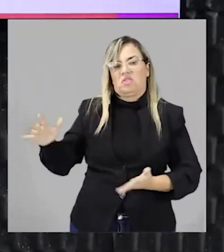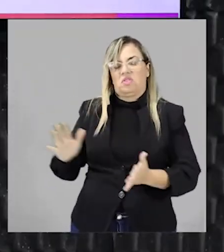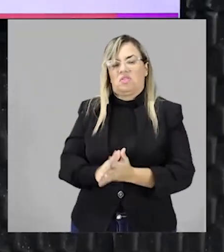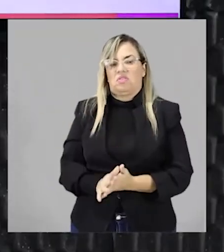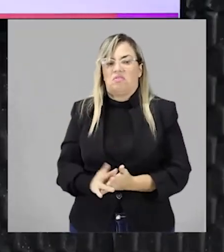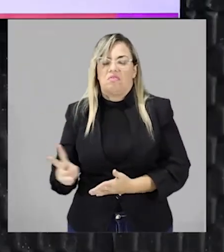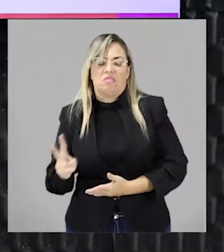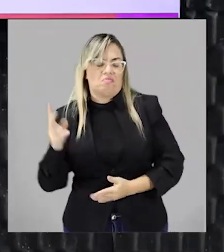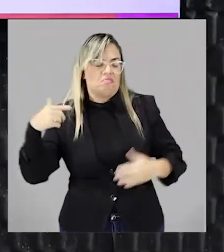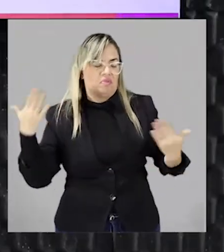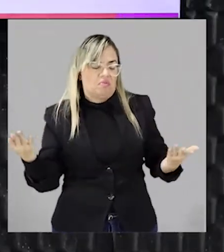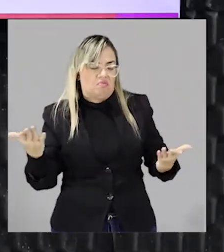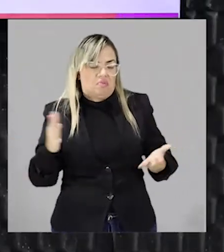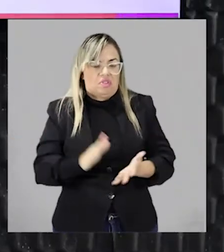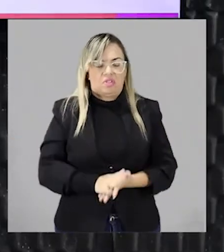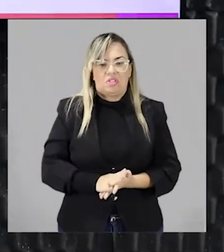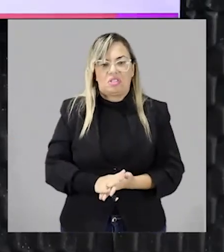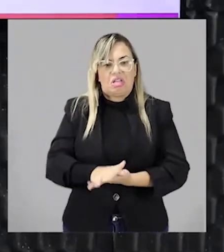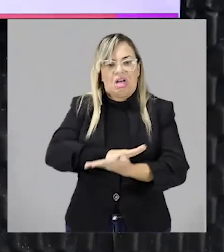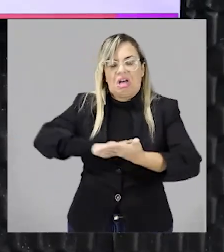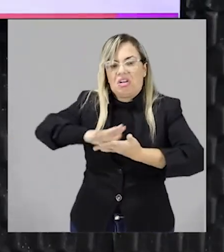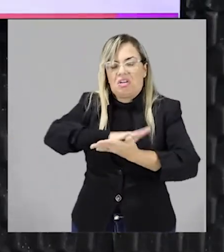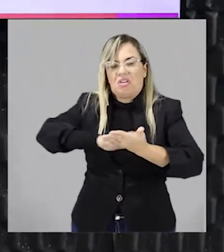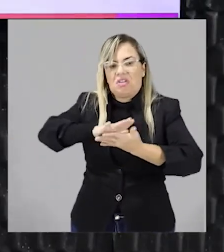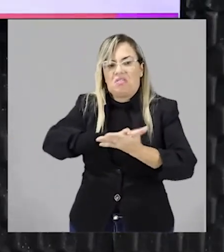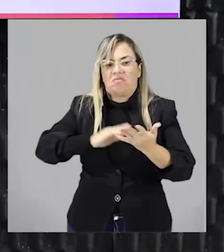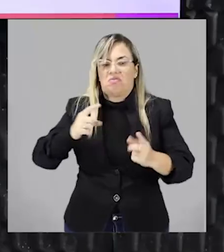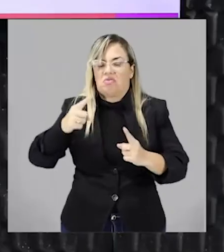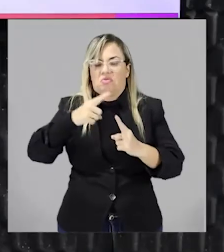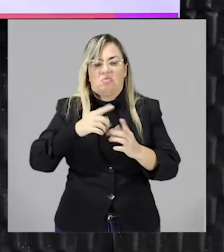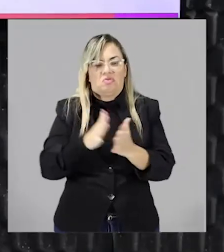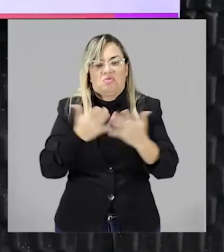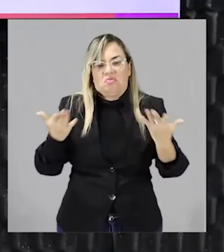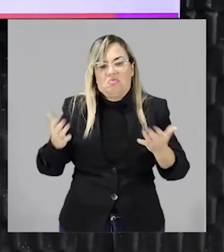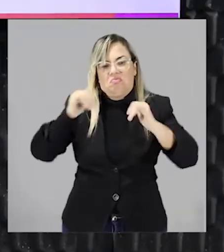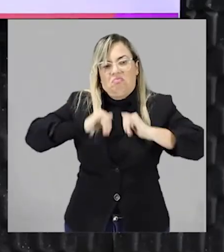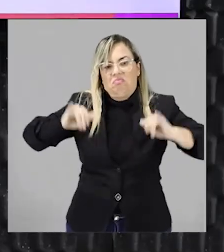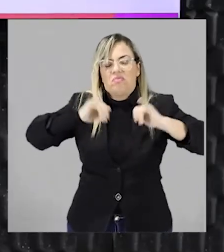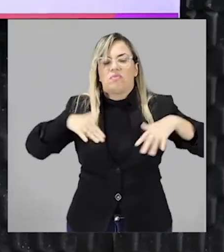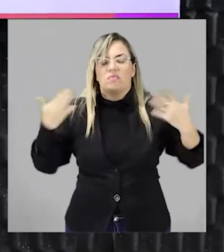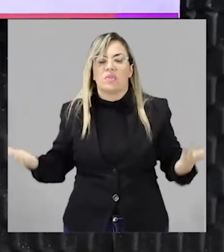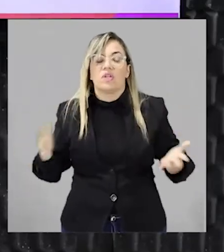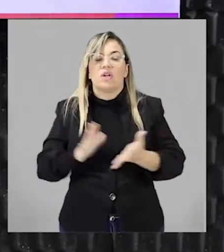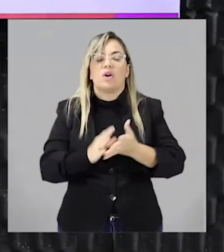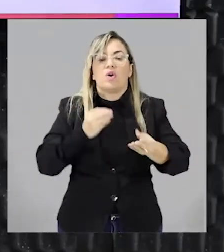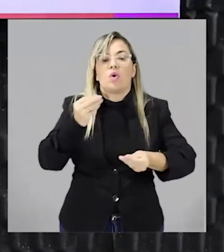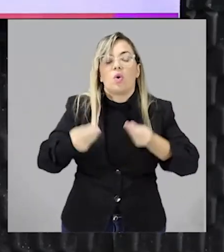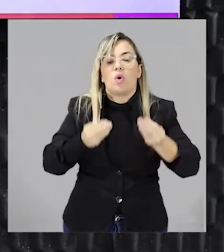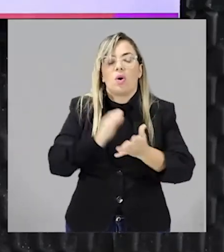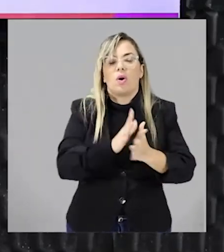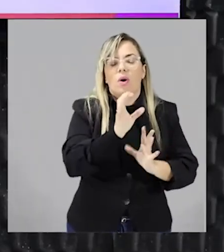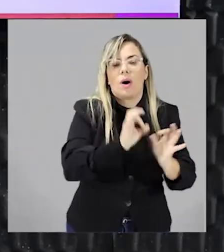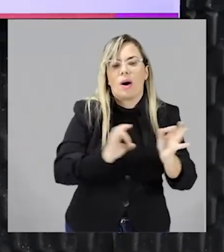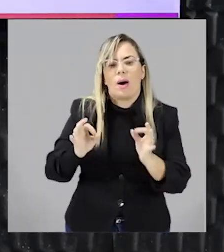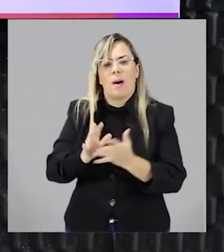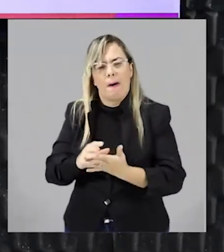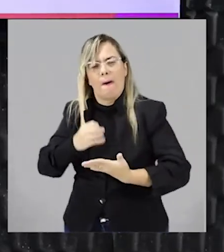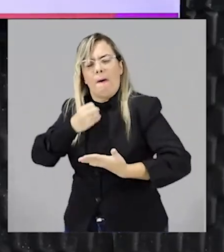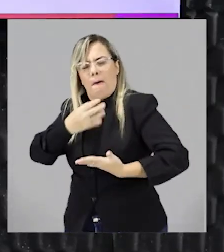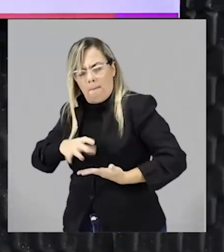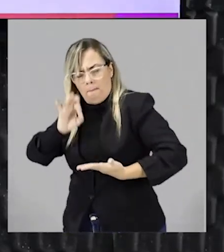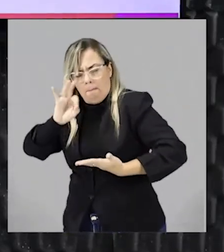ou não tragam nenhum tipo de informação. E como elaborar uma boa